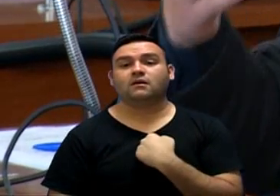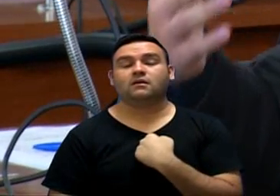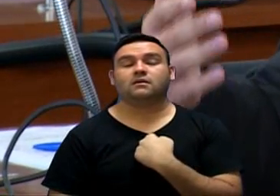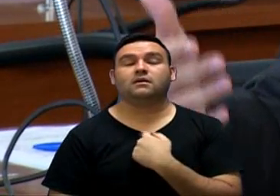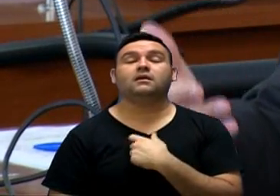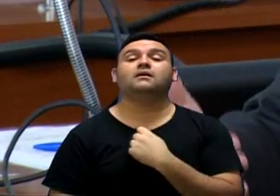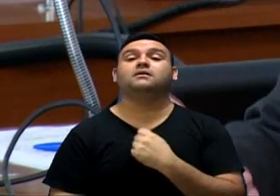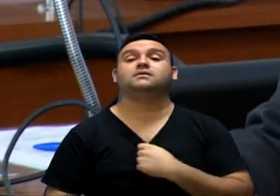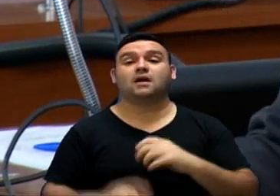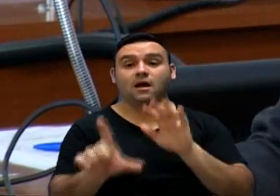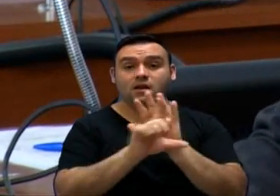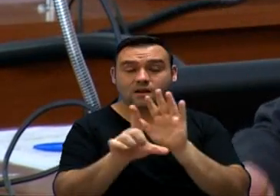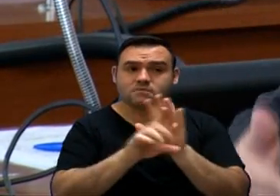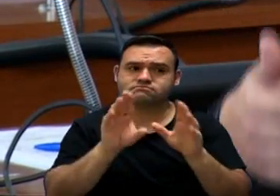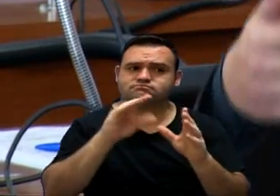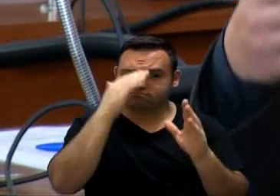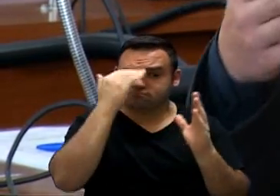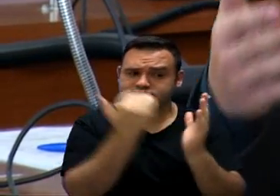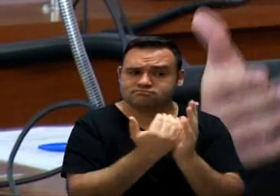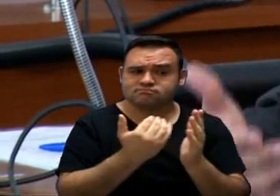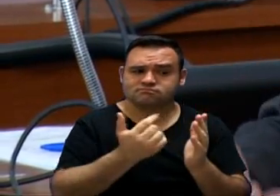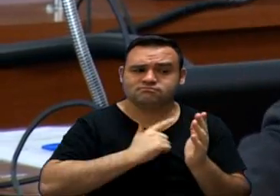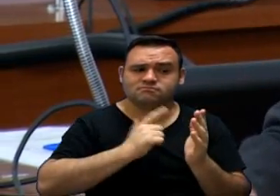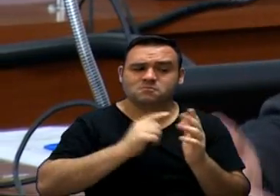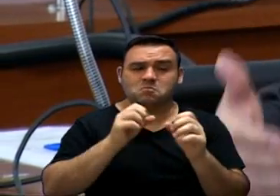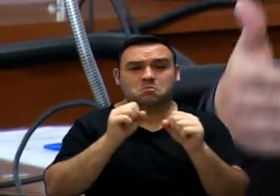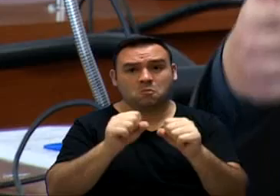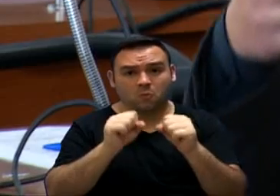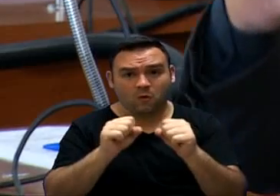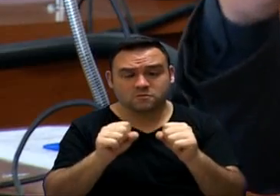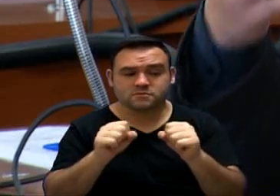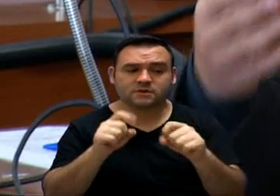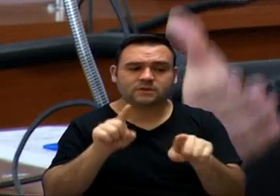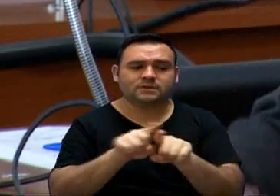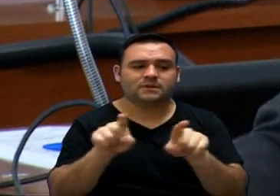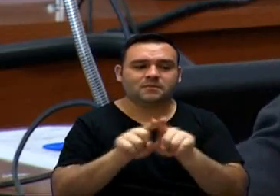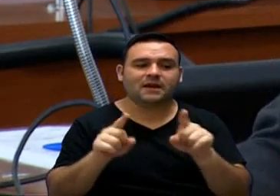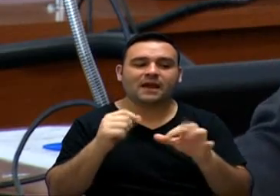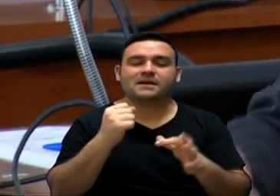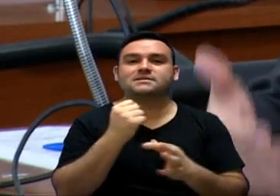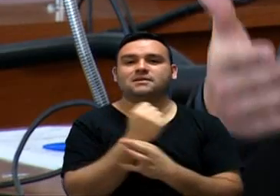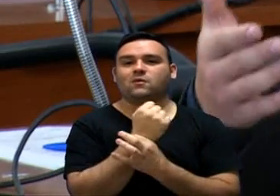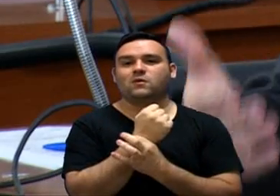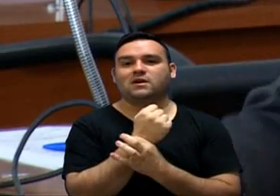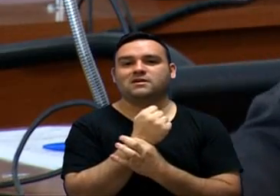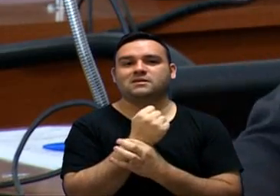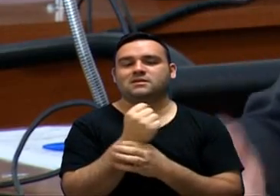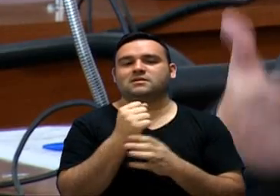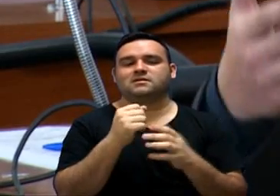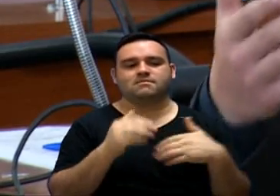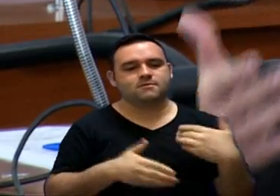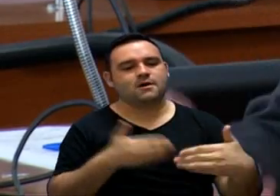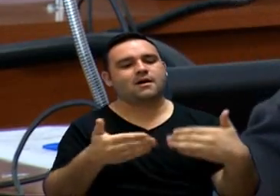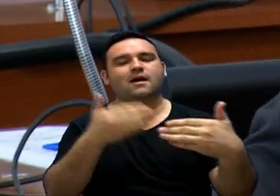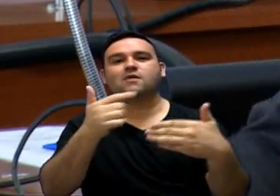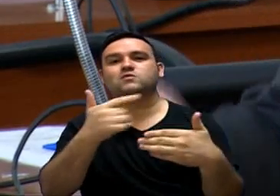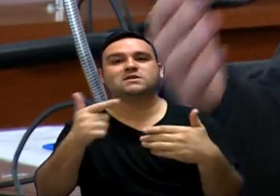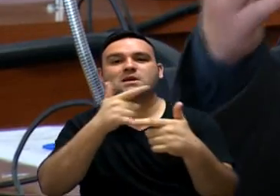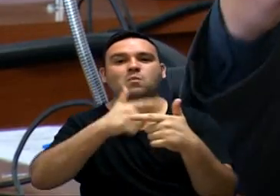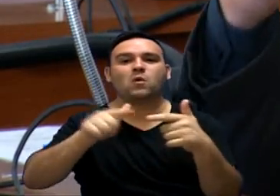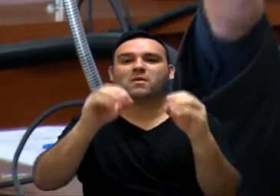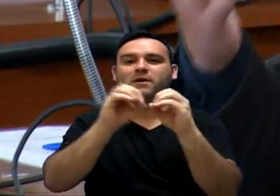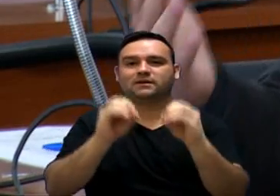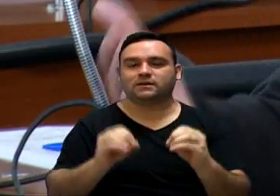Está dentro da legalidade, vereadora, isso poderia ser feito e foi para trazer segurança a todo o processo, para que não tivesse problema